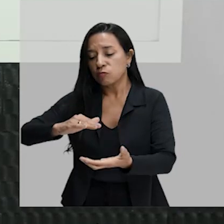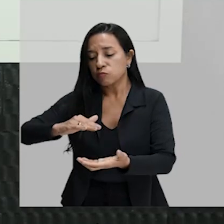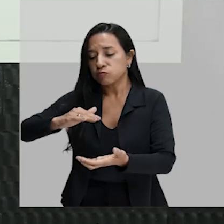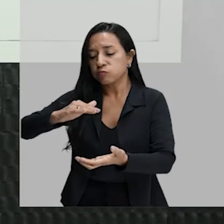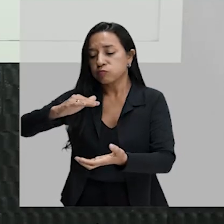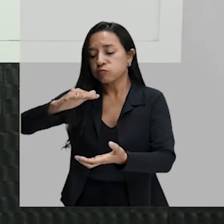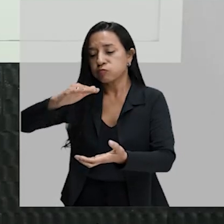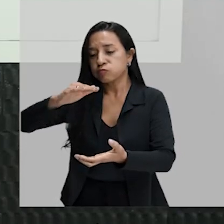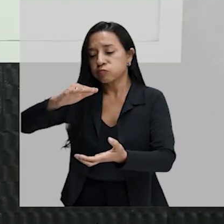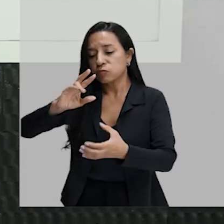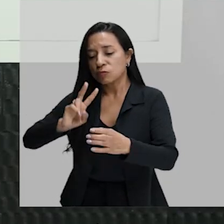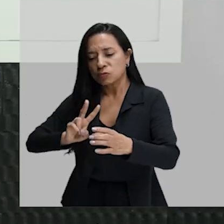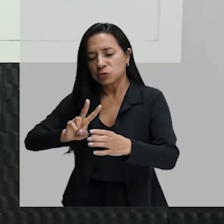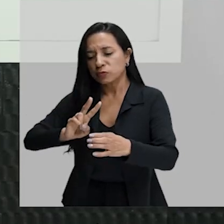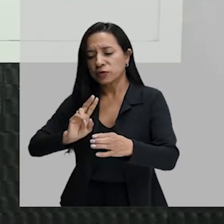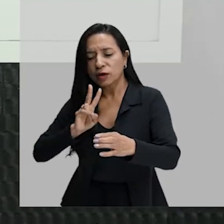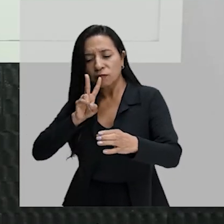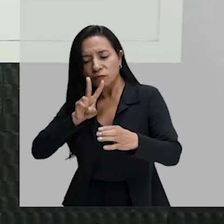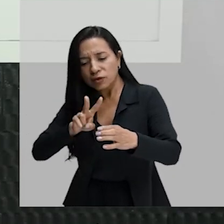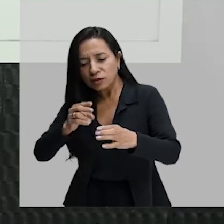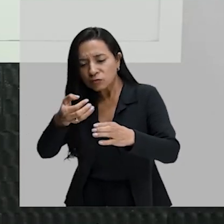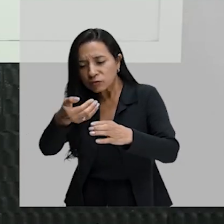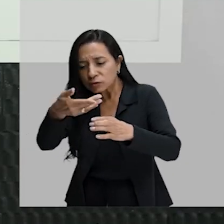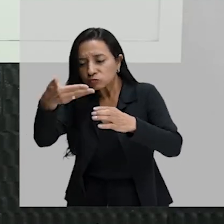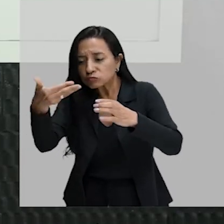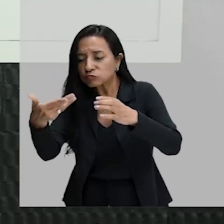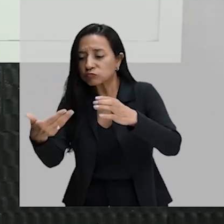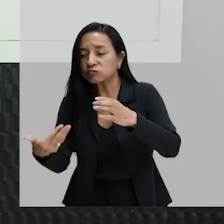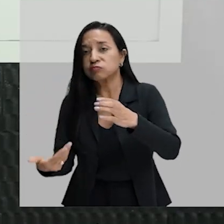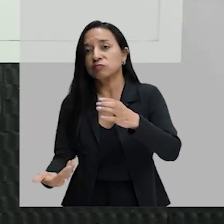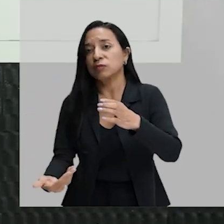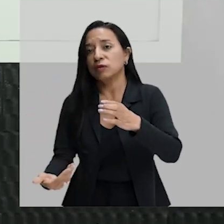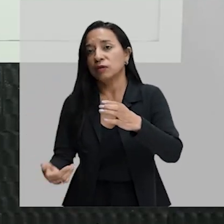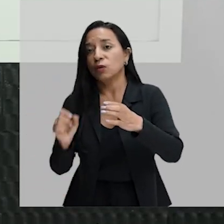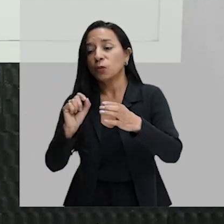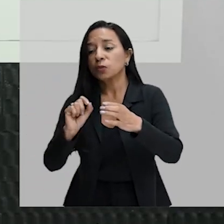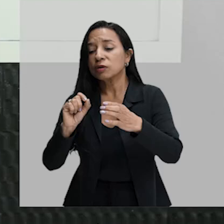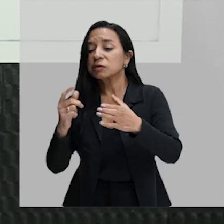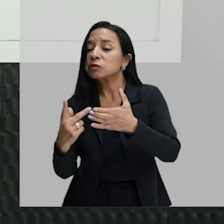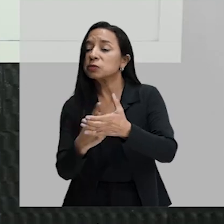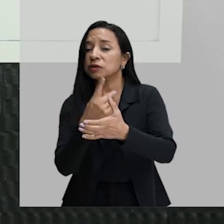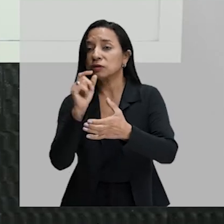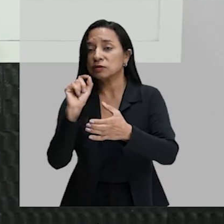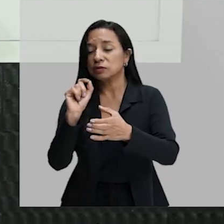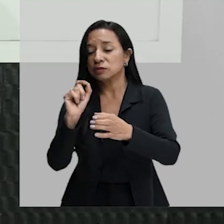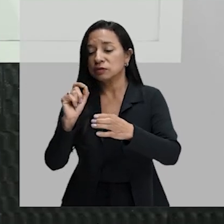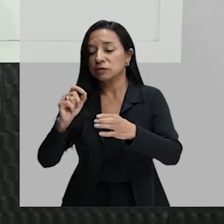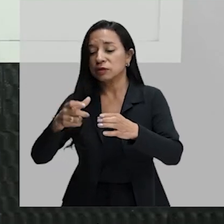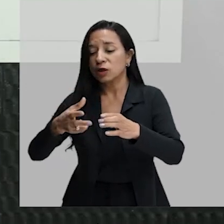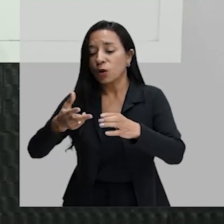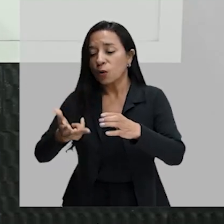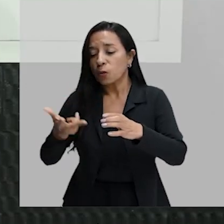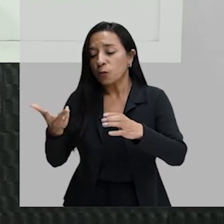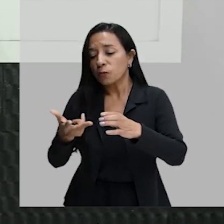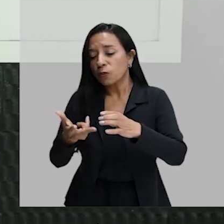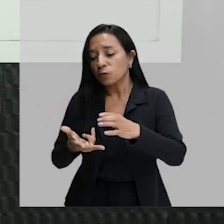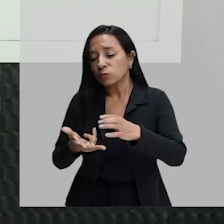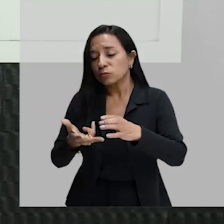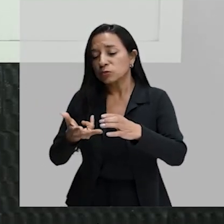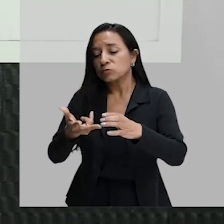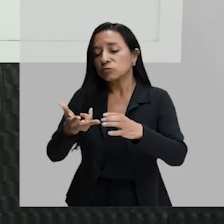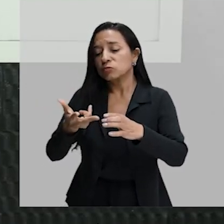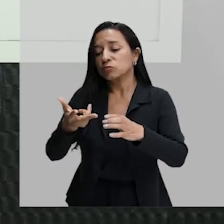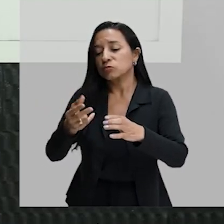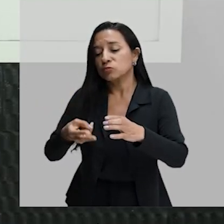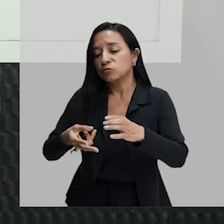ficar prestando atenção, ele vai derramar. Não é isso que acontece? Então, ali o volume, né, do leite ele